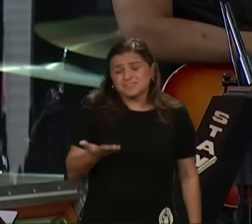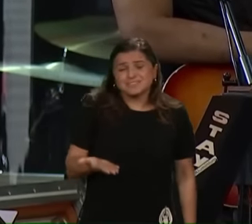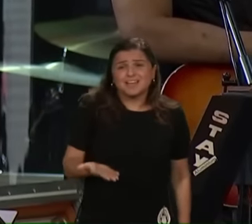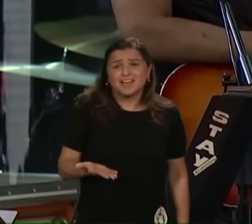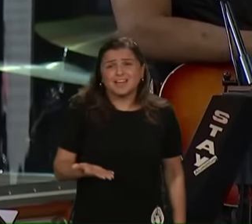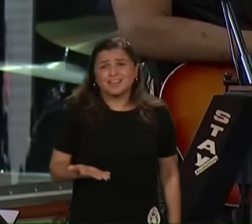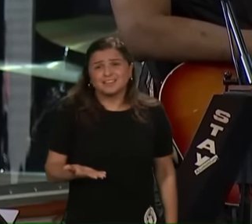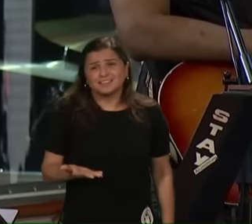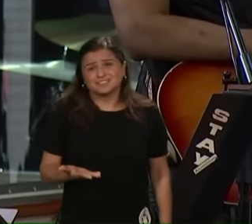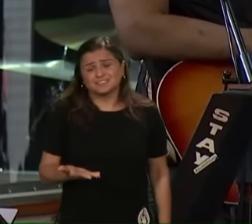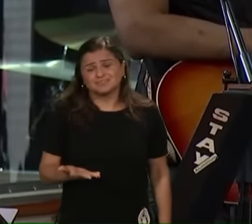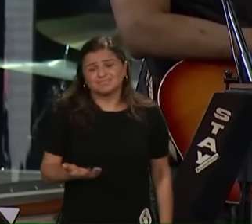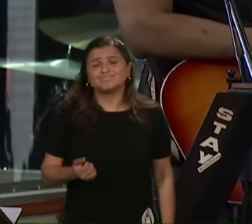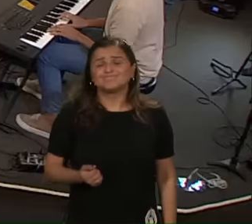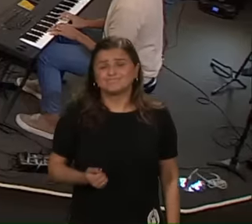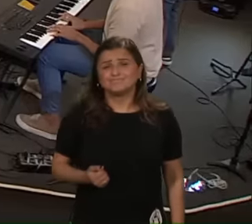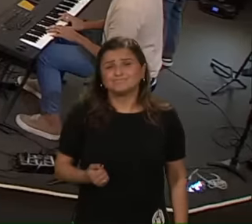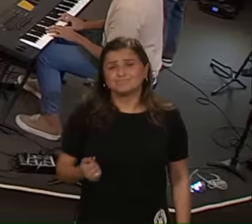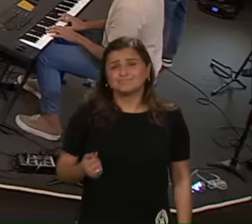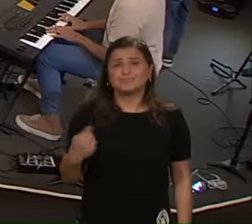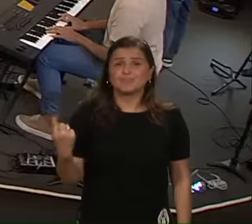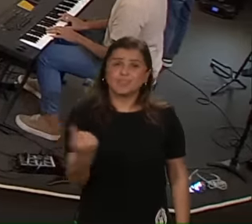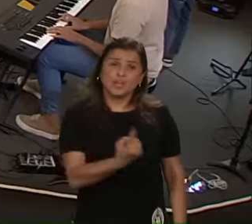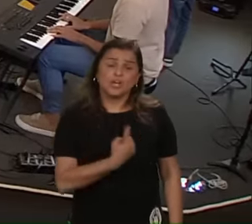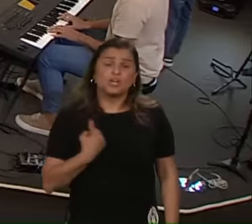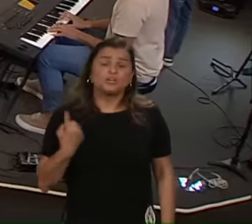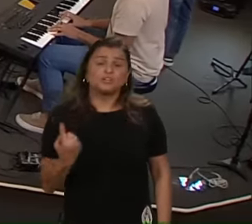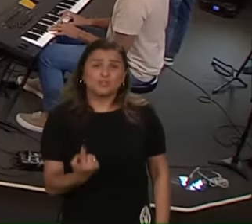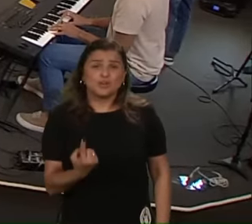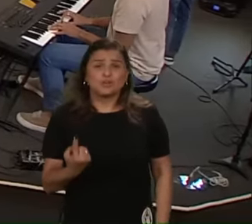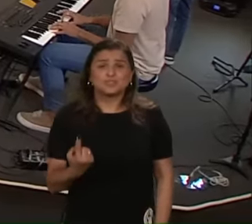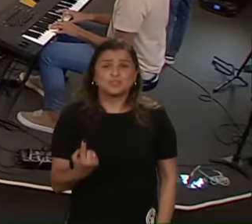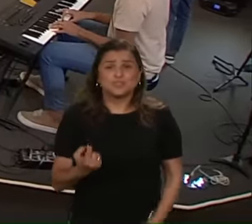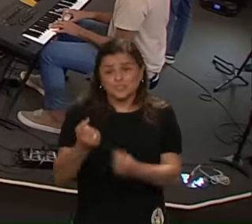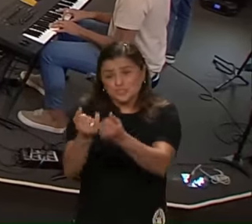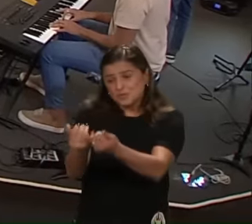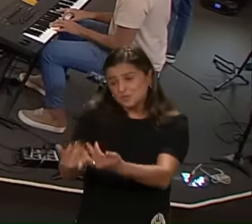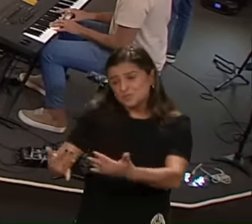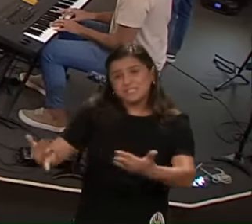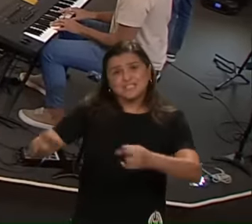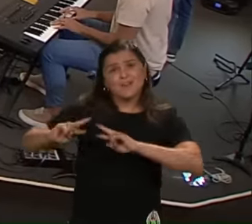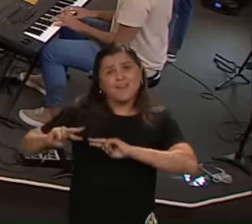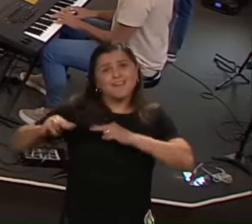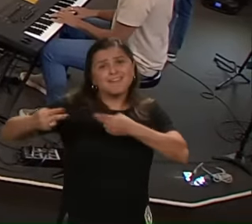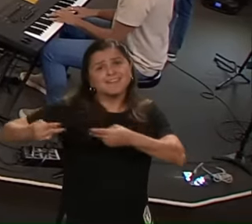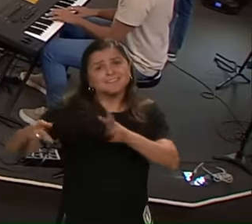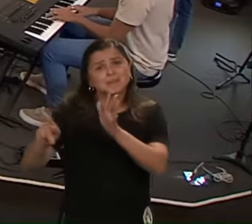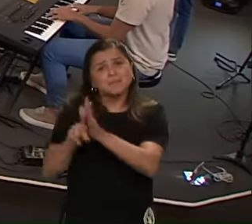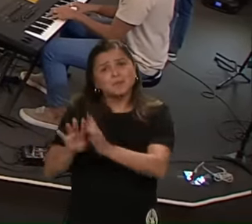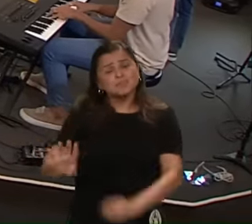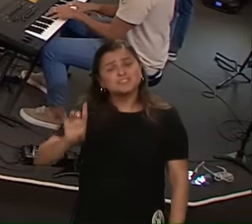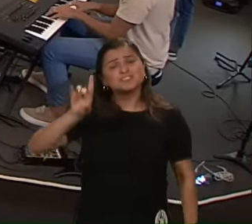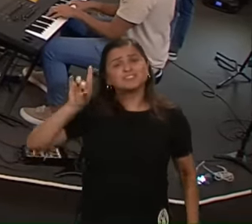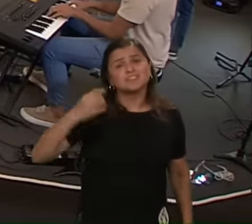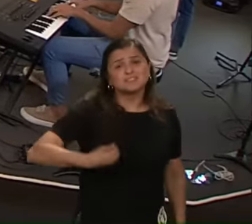pisaram meu quinhão. Nós somos o quinhão de Deus, a herança dEle, a vida dEle,